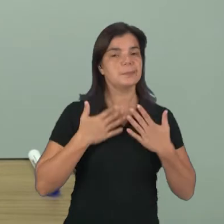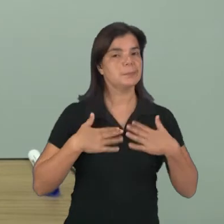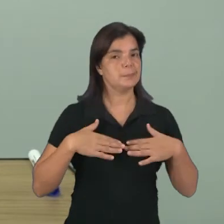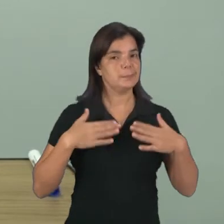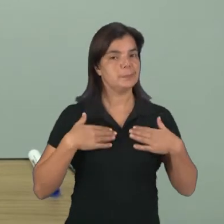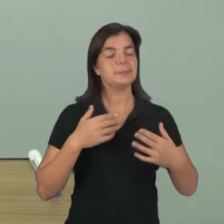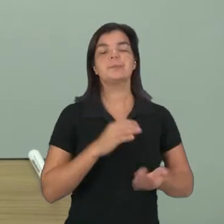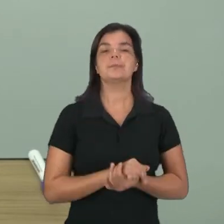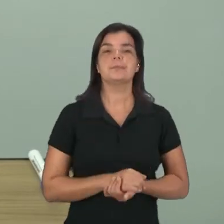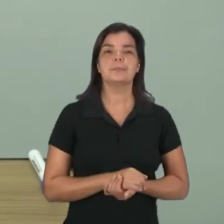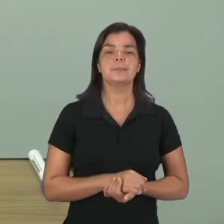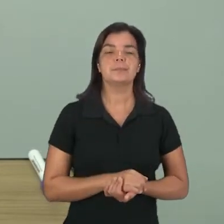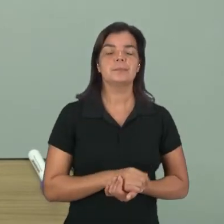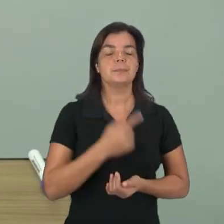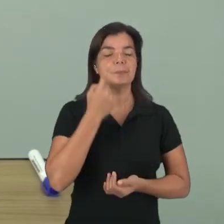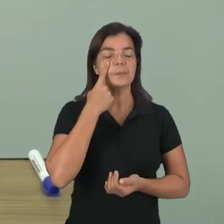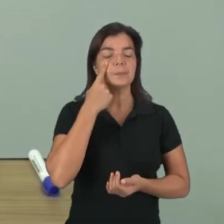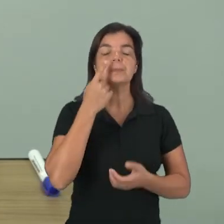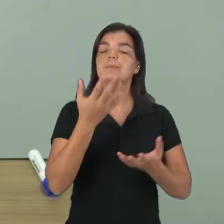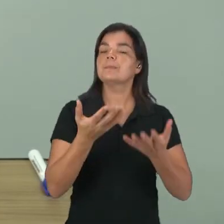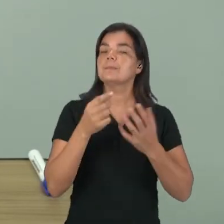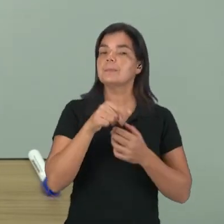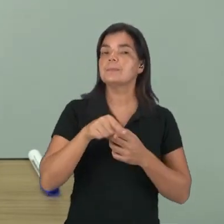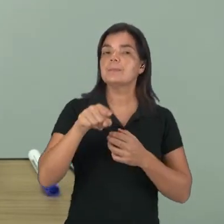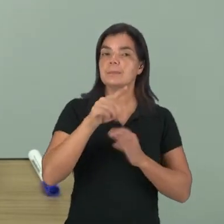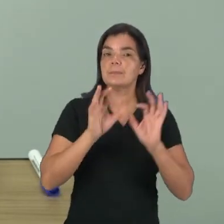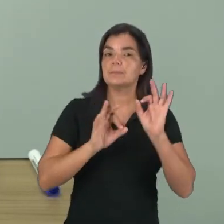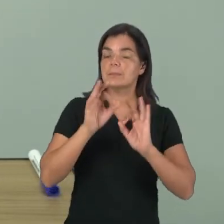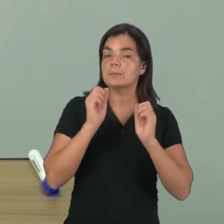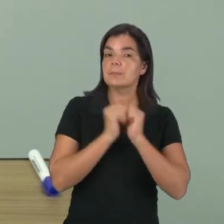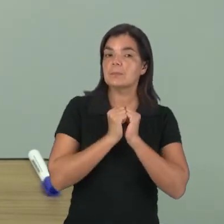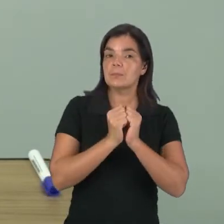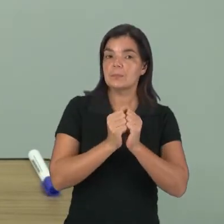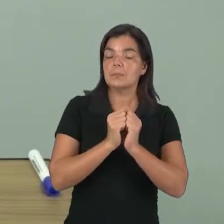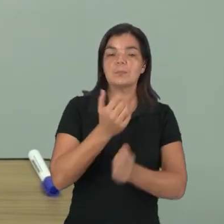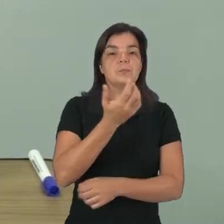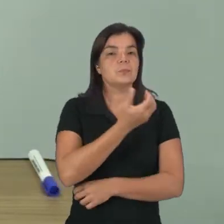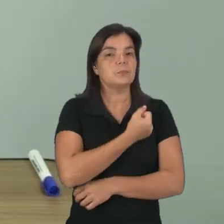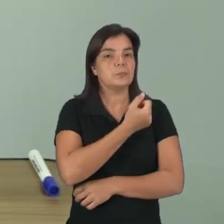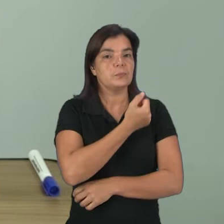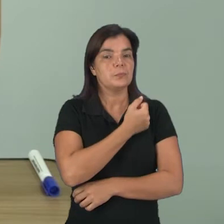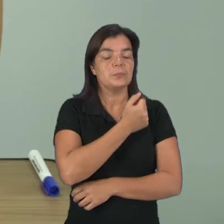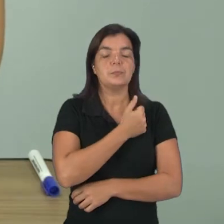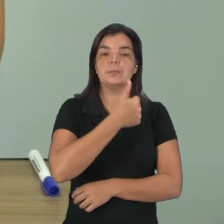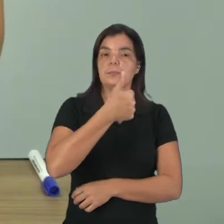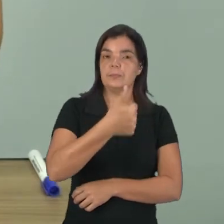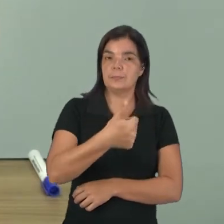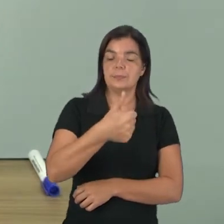Eu vou colocar no nosso cartaz, então. Nós queremos formar juntos o número